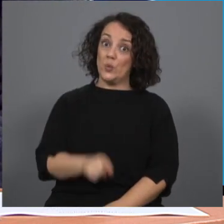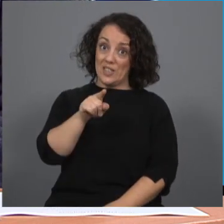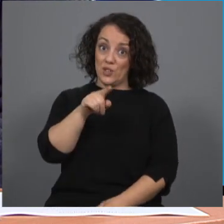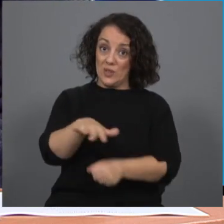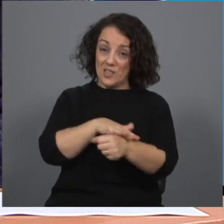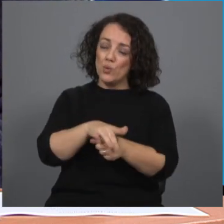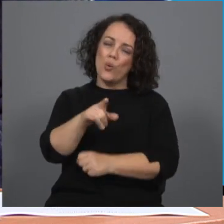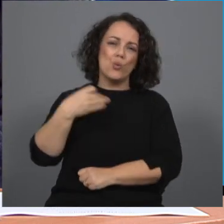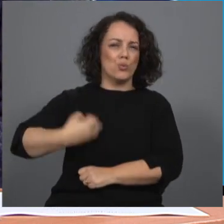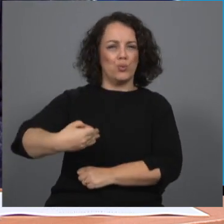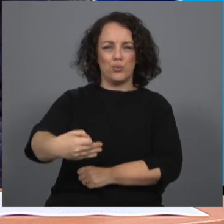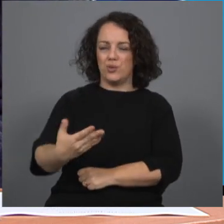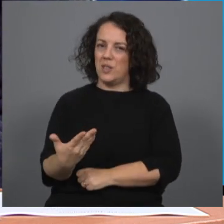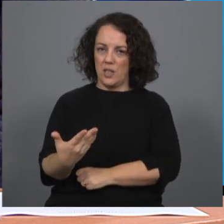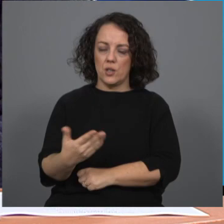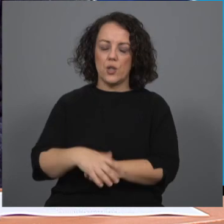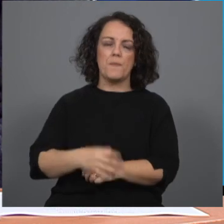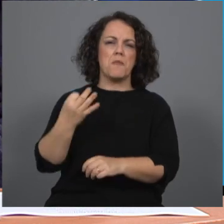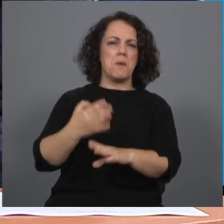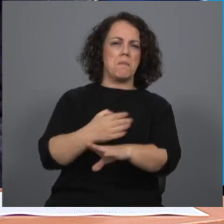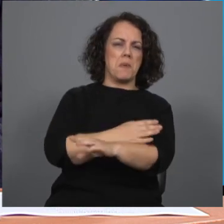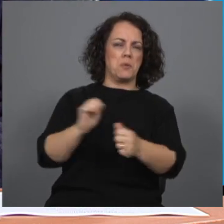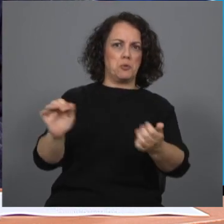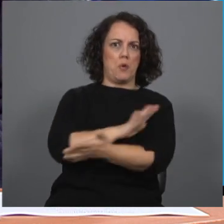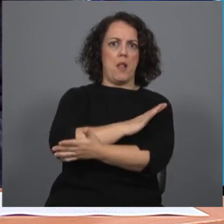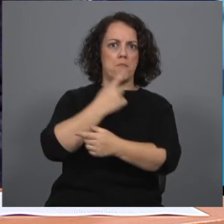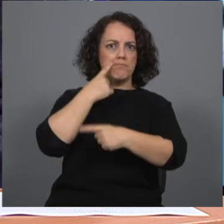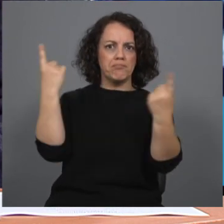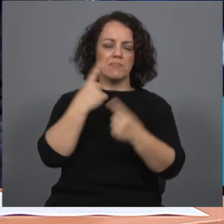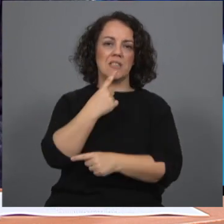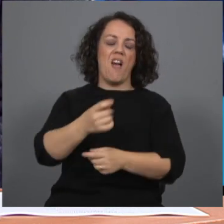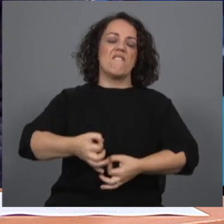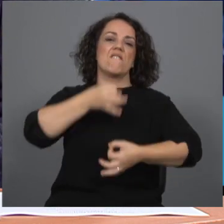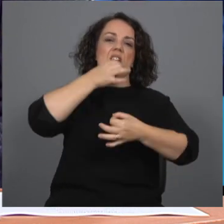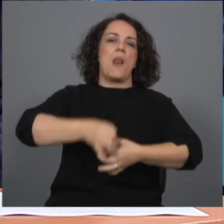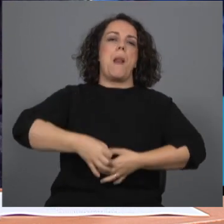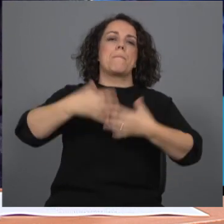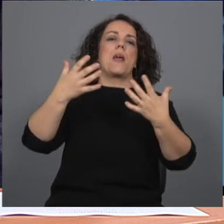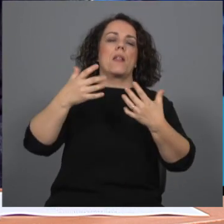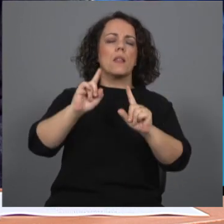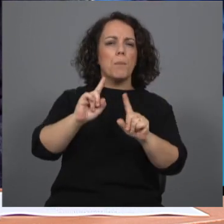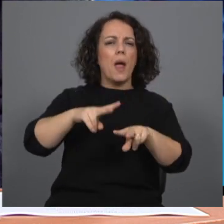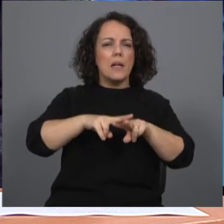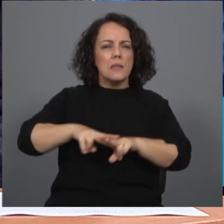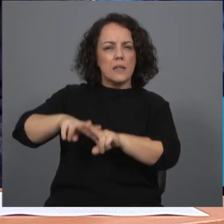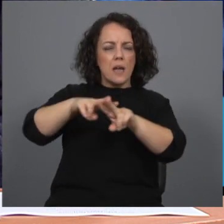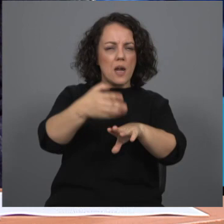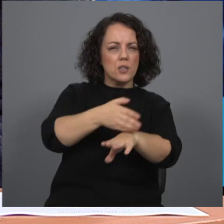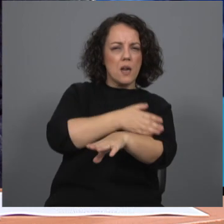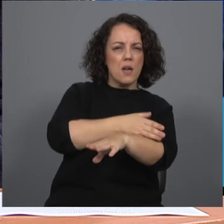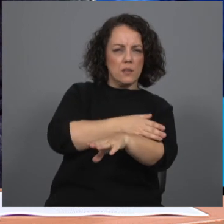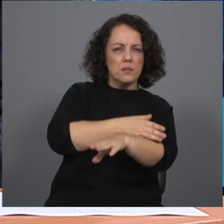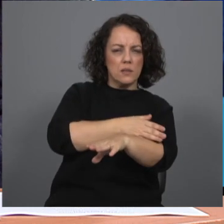dias. Houve aí umas notícias, umas manchetes nos jornais que dizem, finalmente, a triagem é